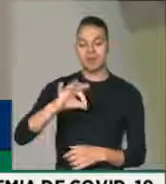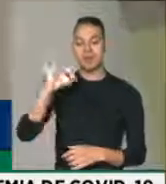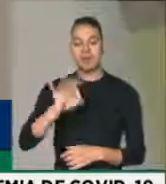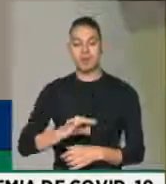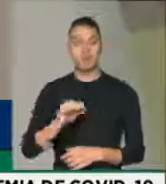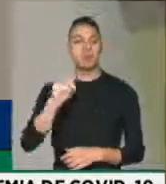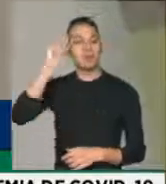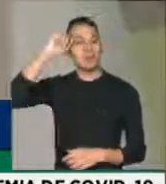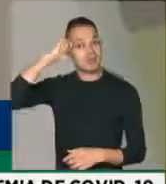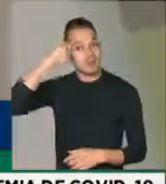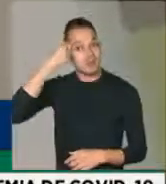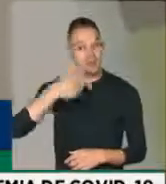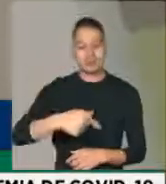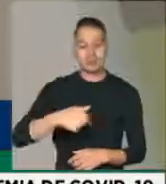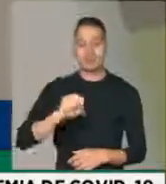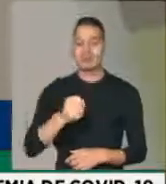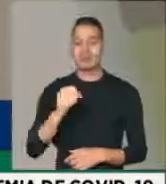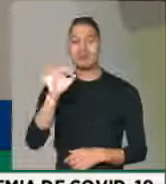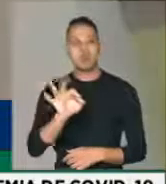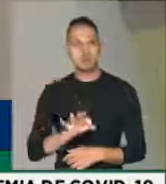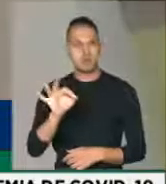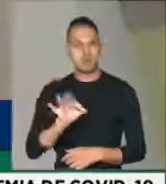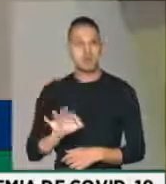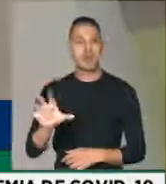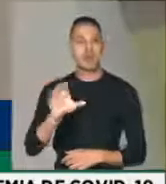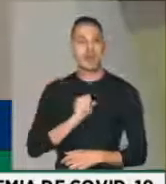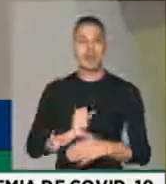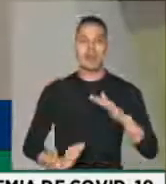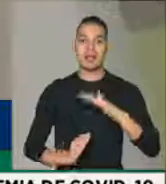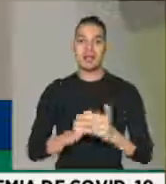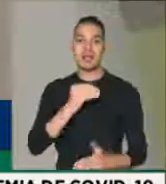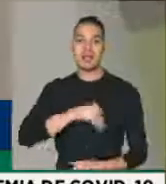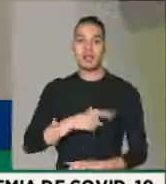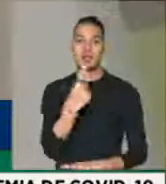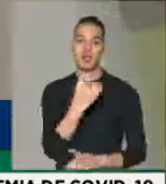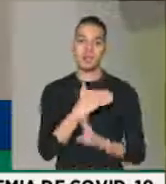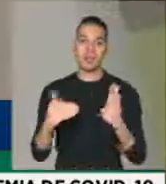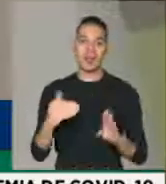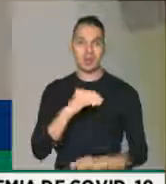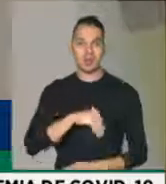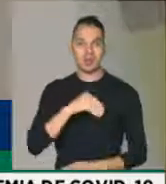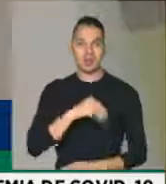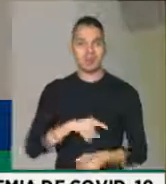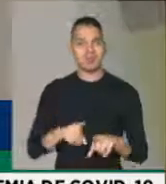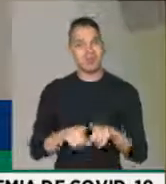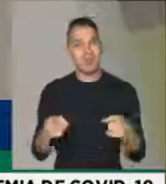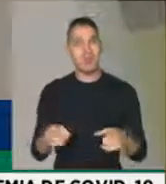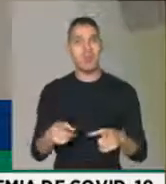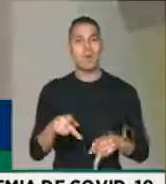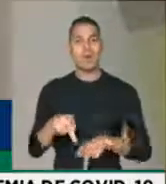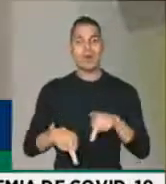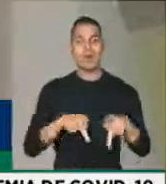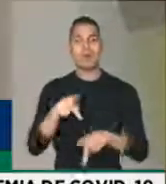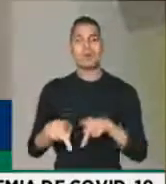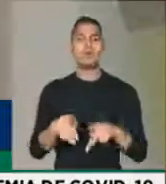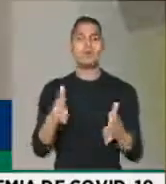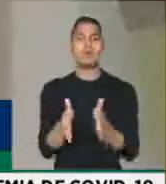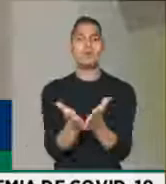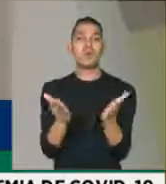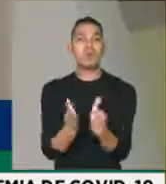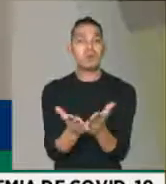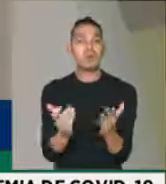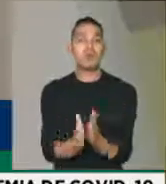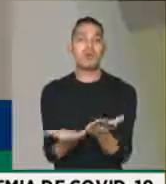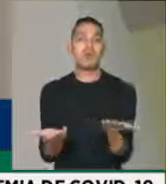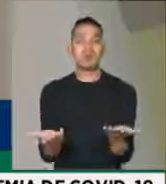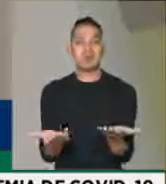89% são negros, 78% recebem até um salário mínimo e meio. Portanto, a gente está falando de uma população pobre, aquela